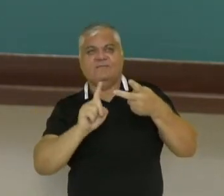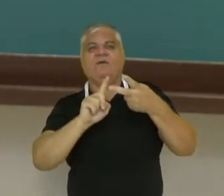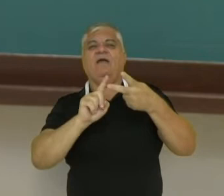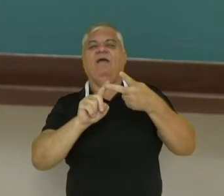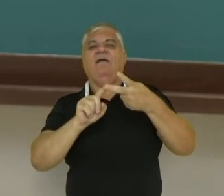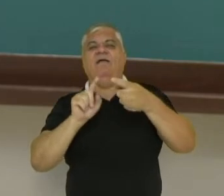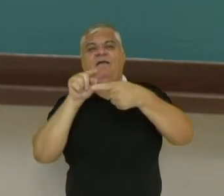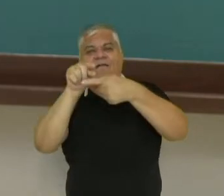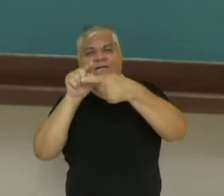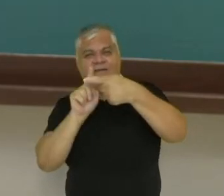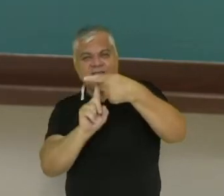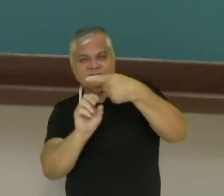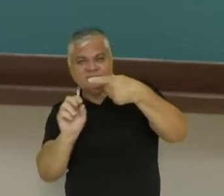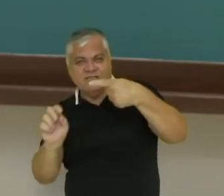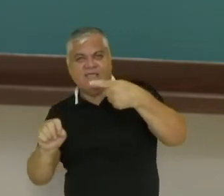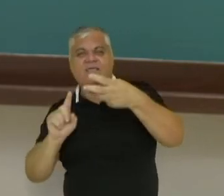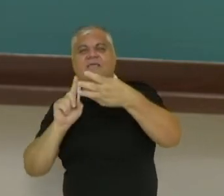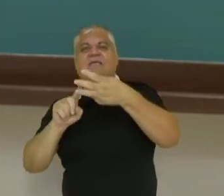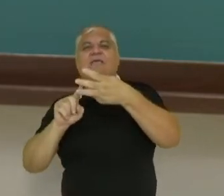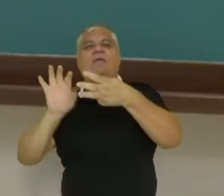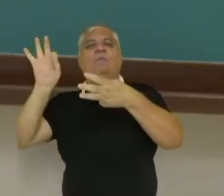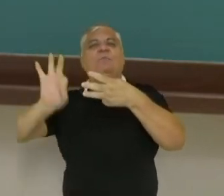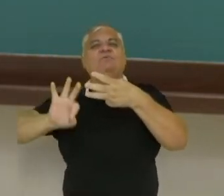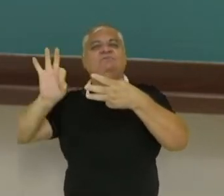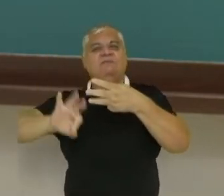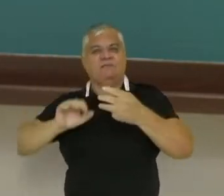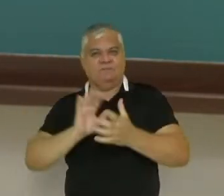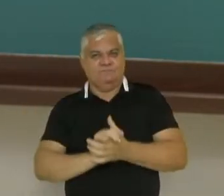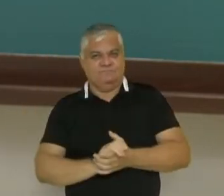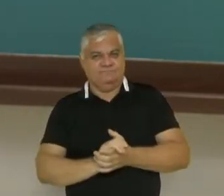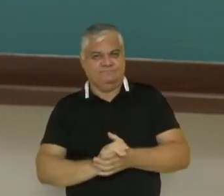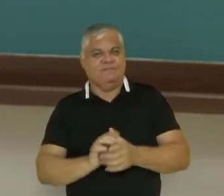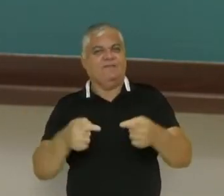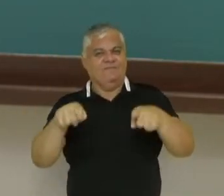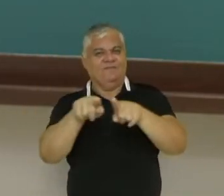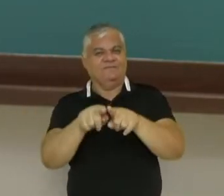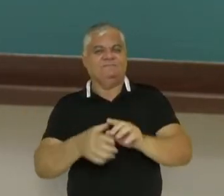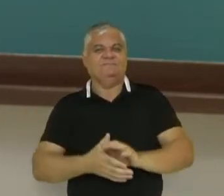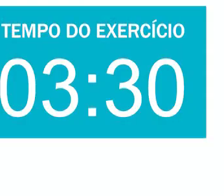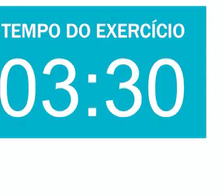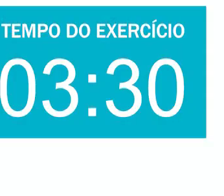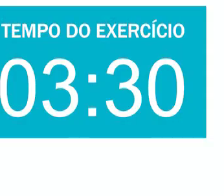fração centesimal e quanto vai dar em porcentagem. A gente já volta.